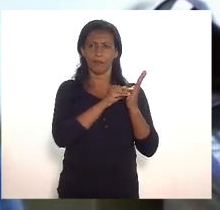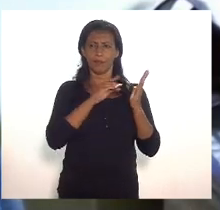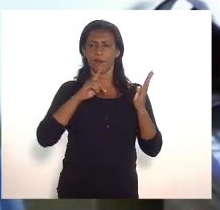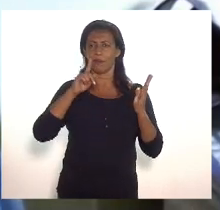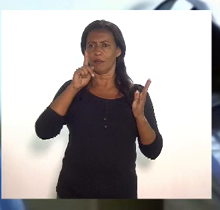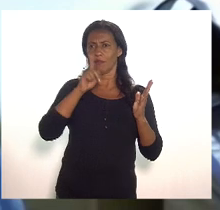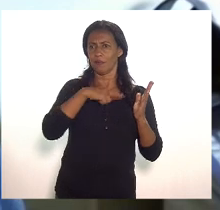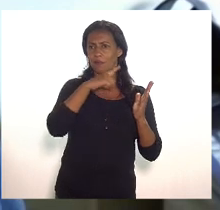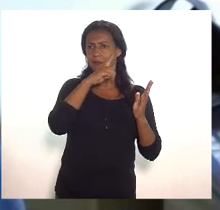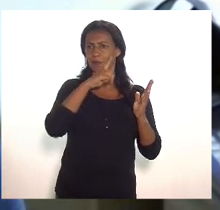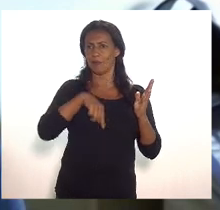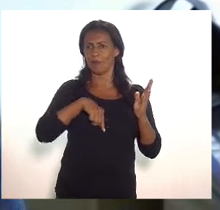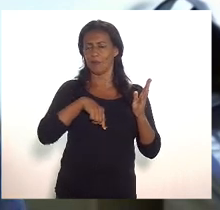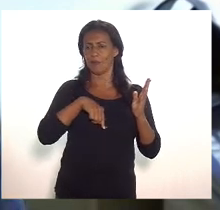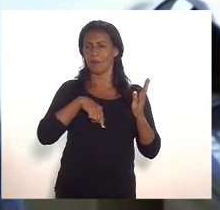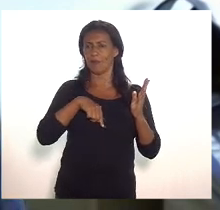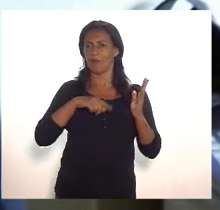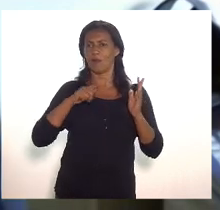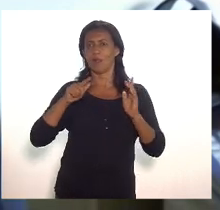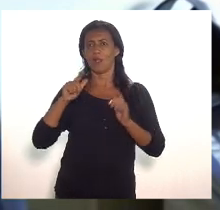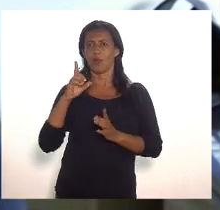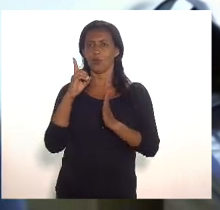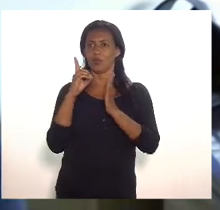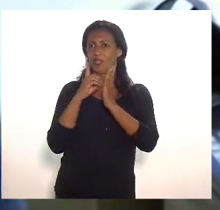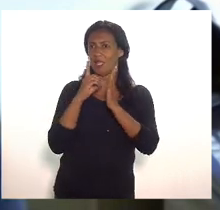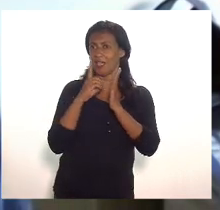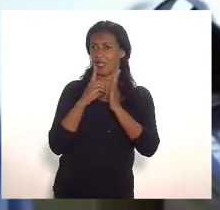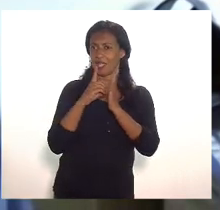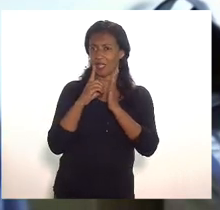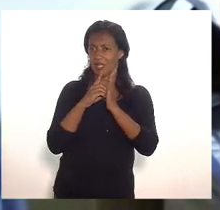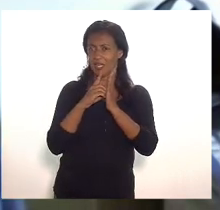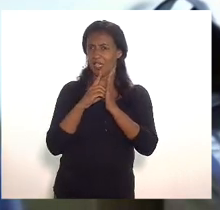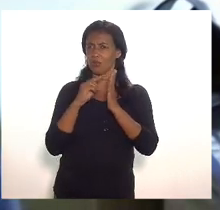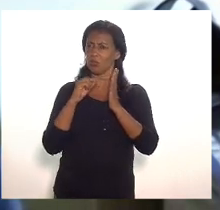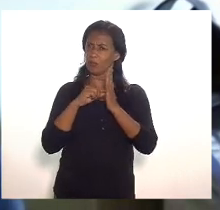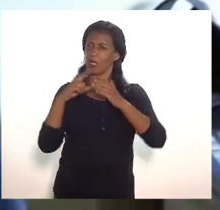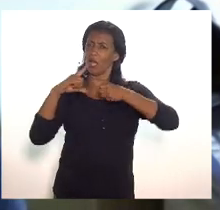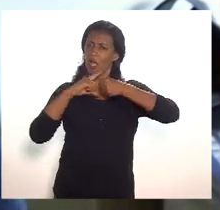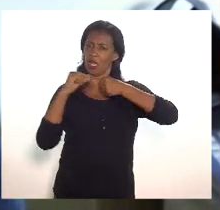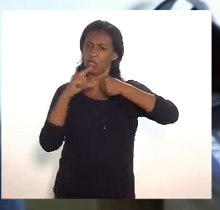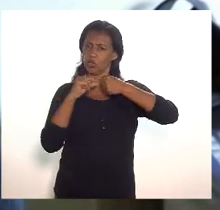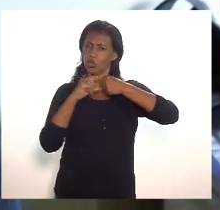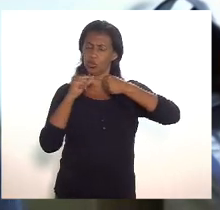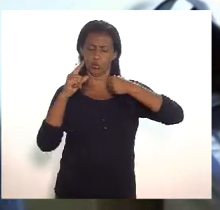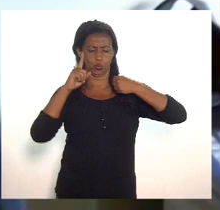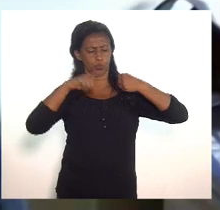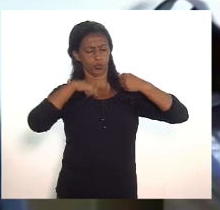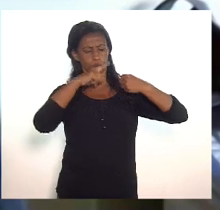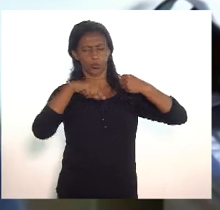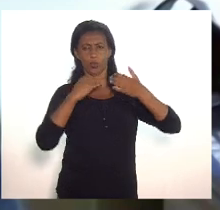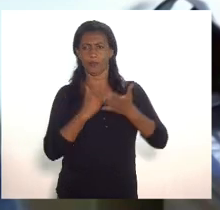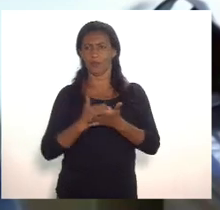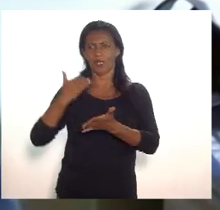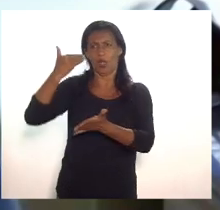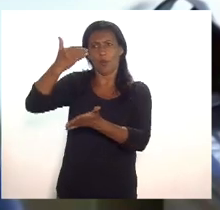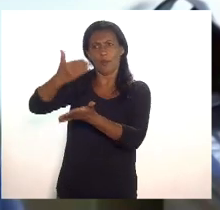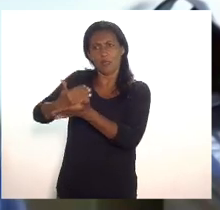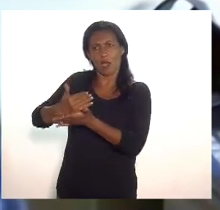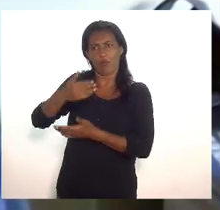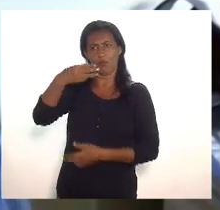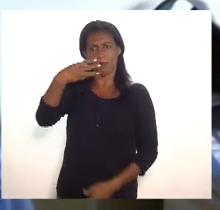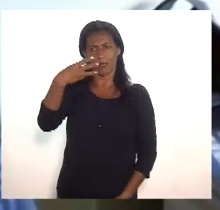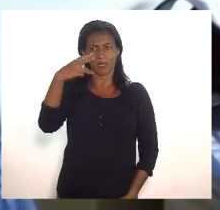suspendendo o efeito do decreto quanto a este artigo que aumentava o prazo de concessão de